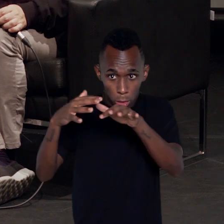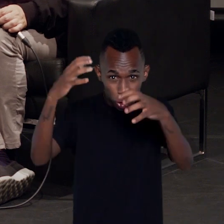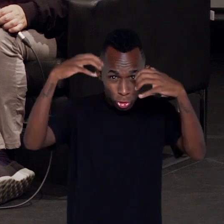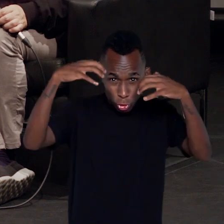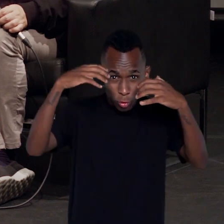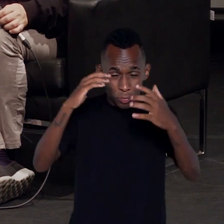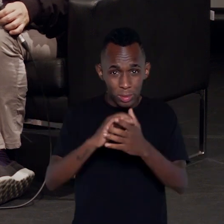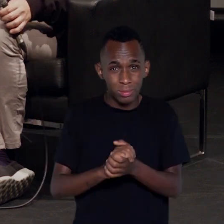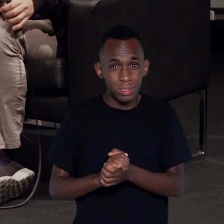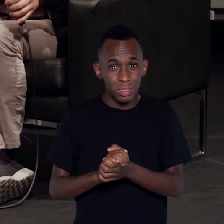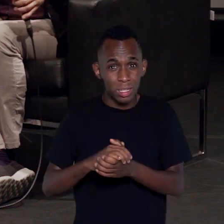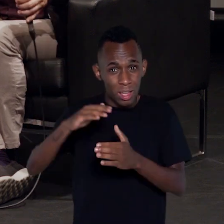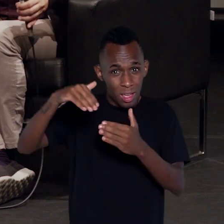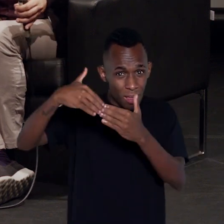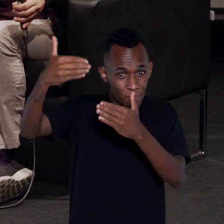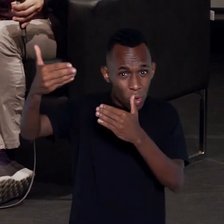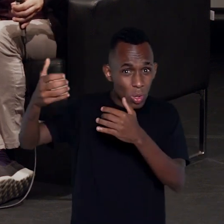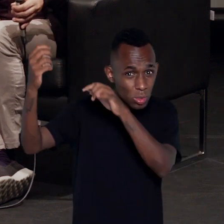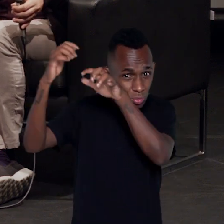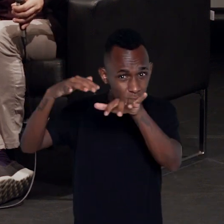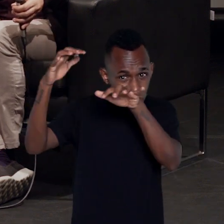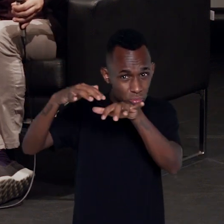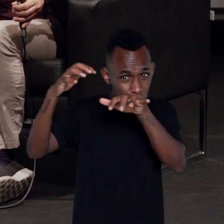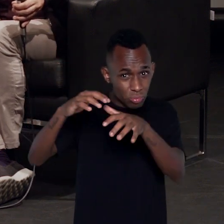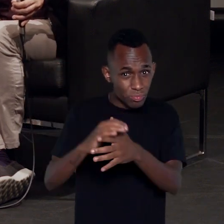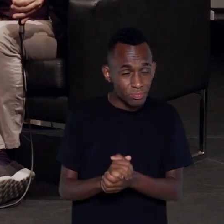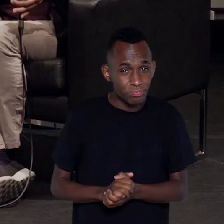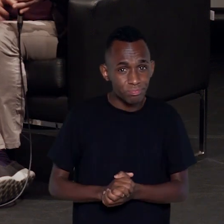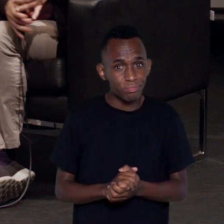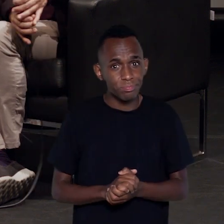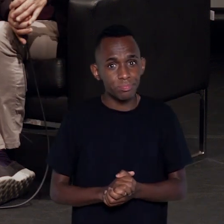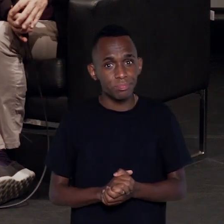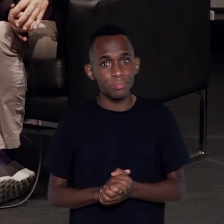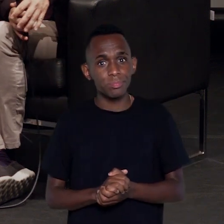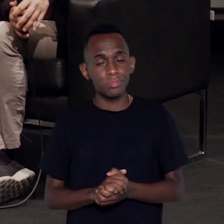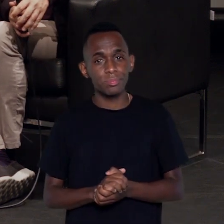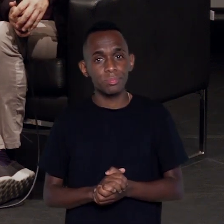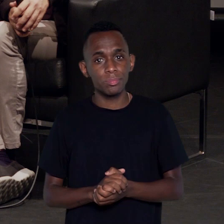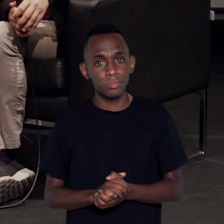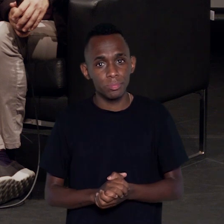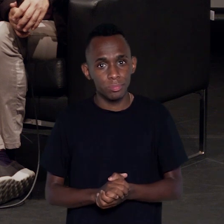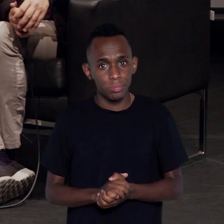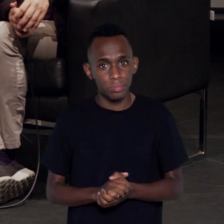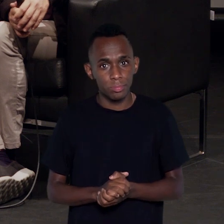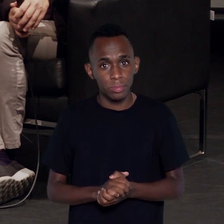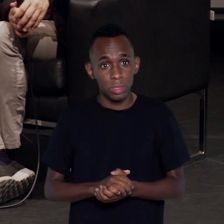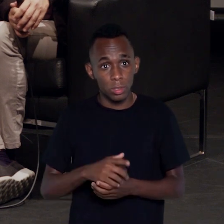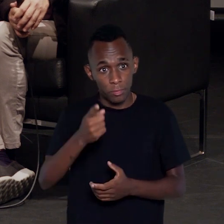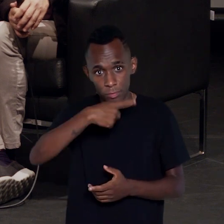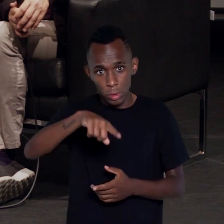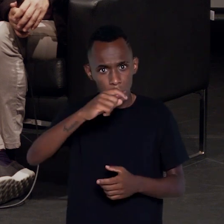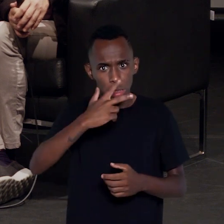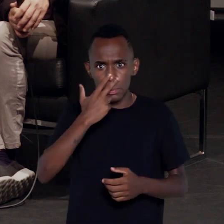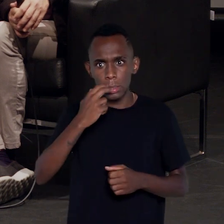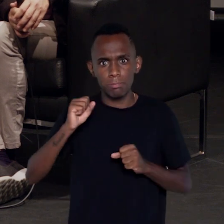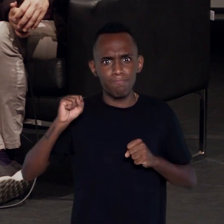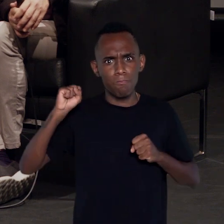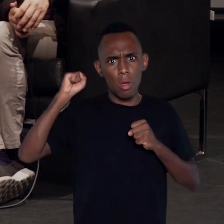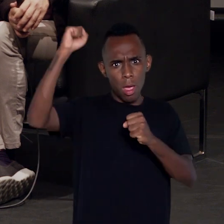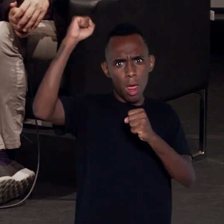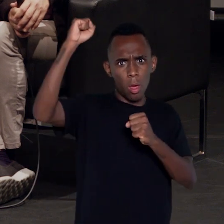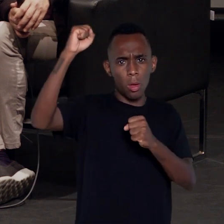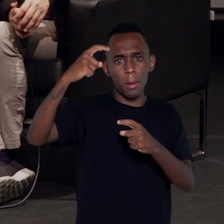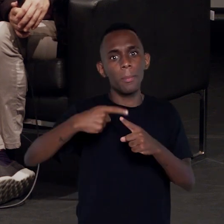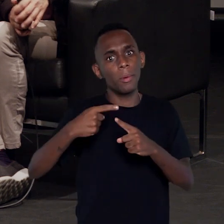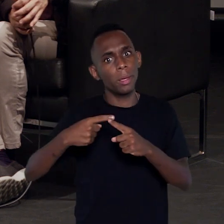chuva? Está chovendo muito lá fora ainda, gente? Eu já classifiquei todos aqui de heróis e incluo